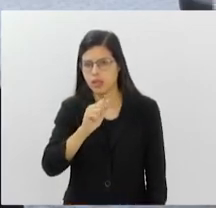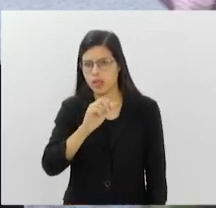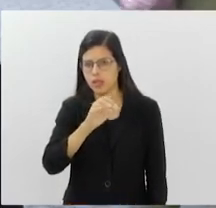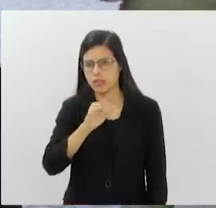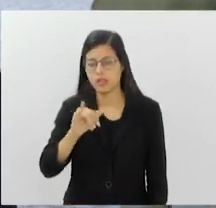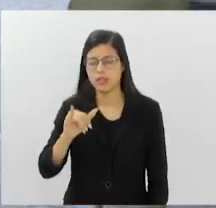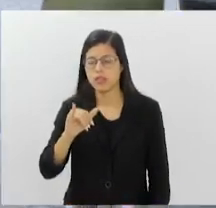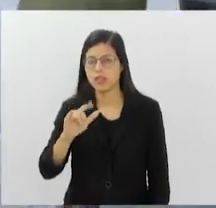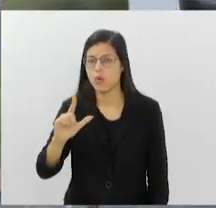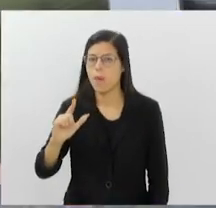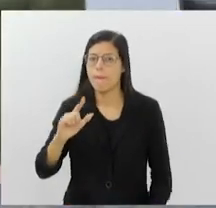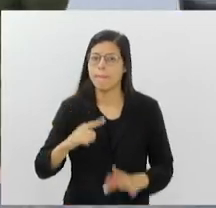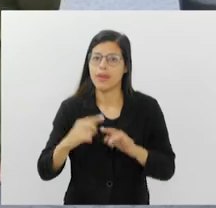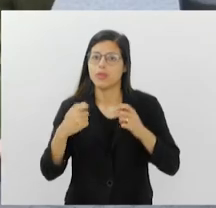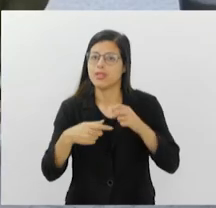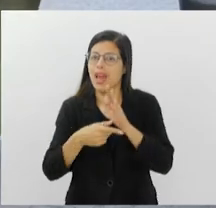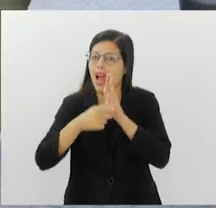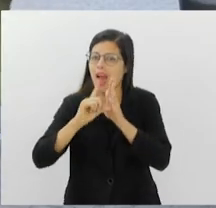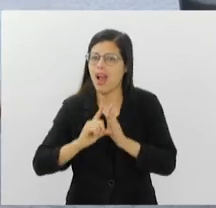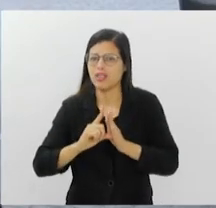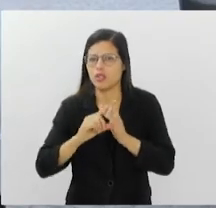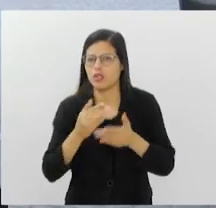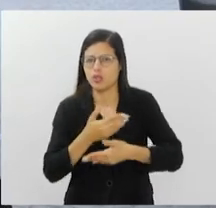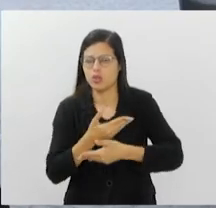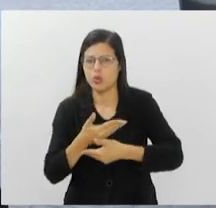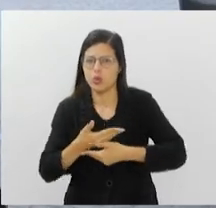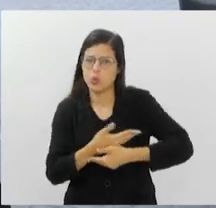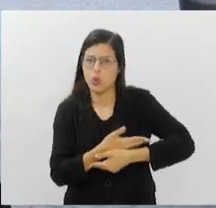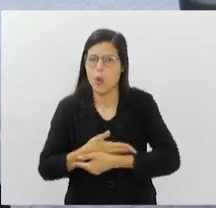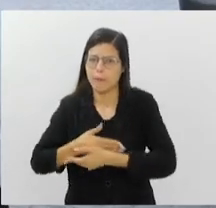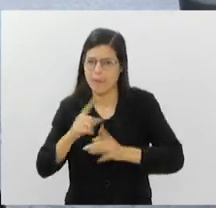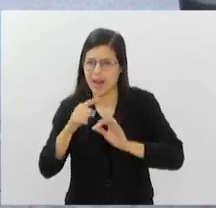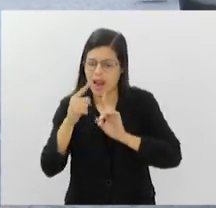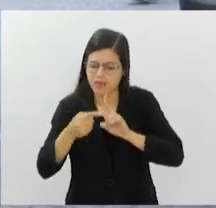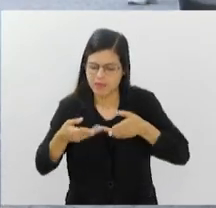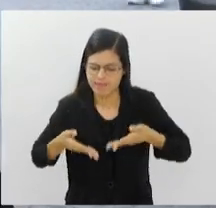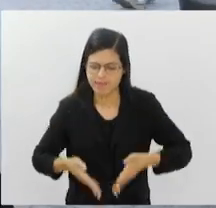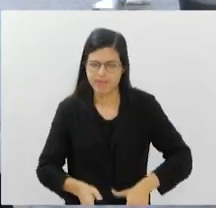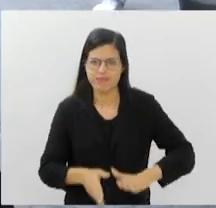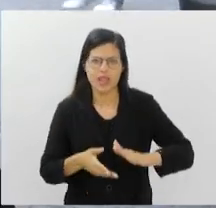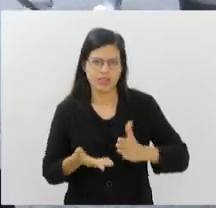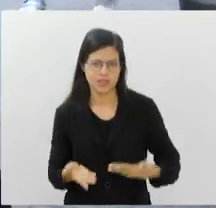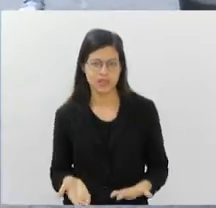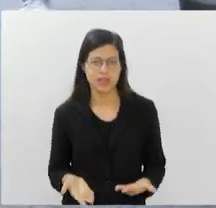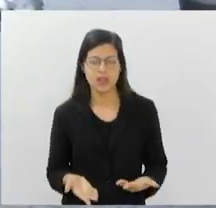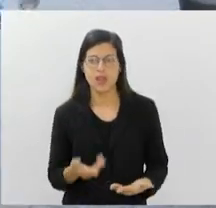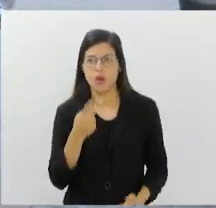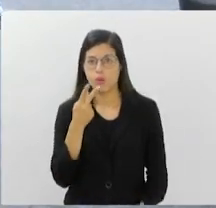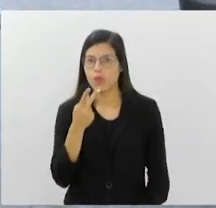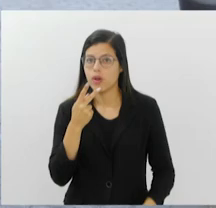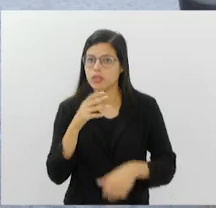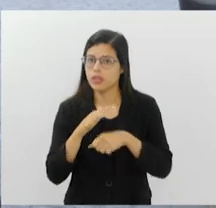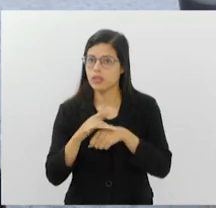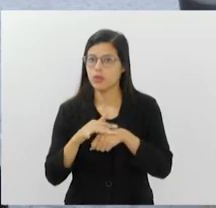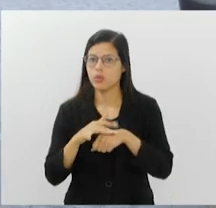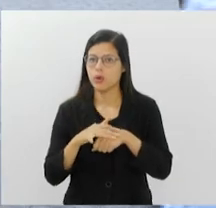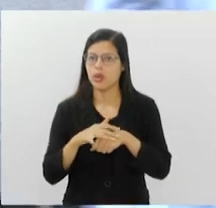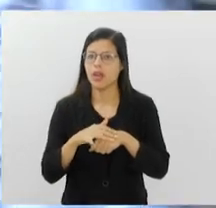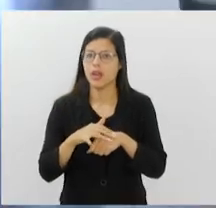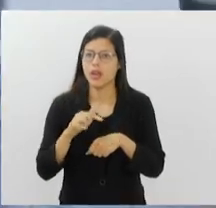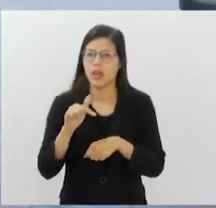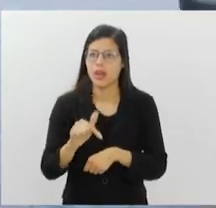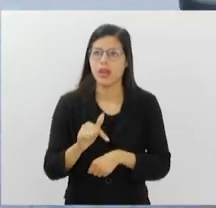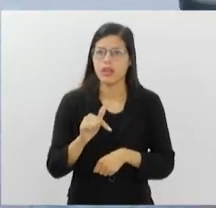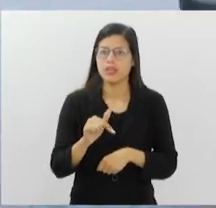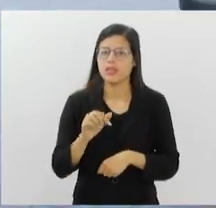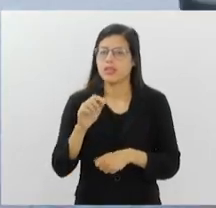antes do parto. Então existe um jogo ganho, eu brinco falando sério. Sífilis congênita é um pênalti batido por